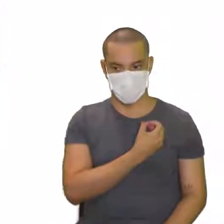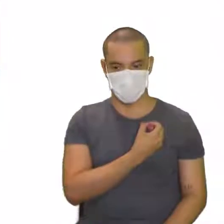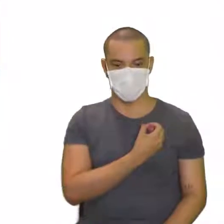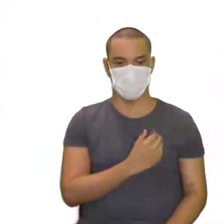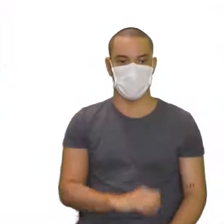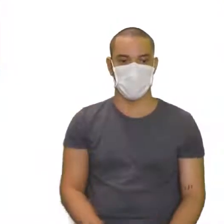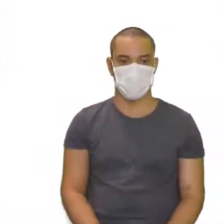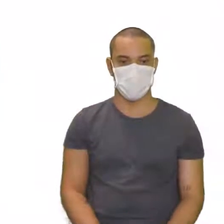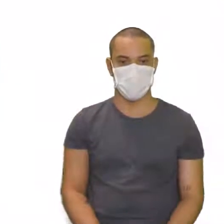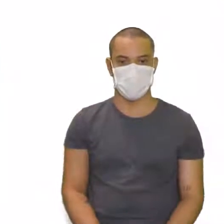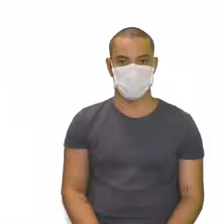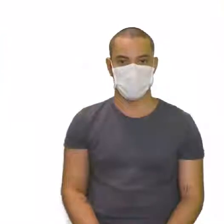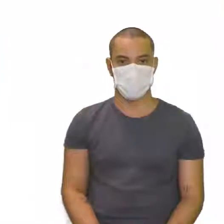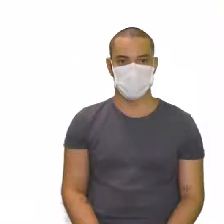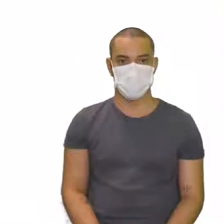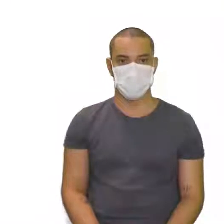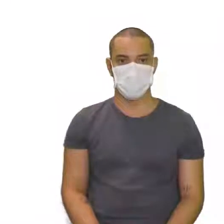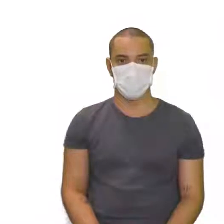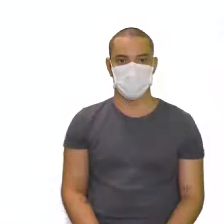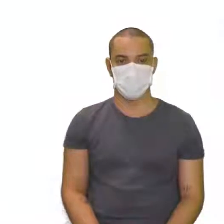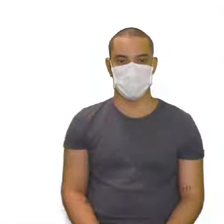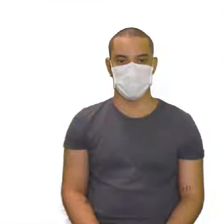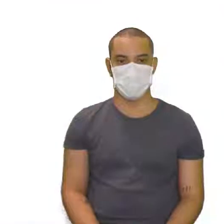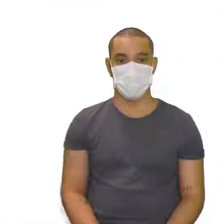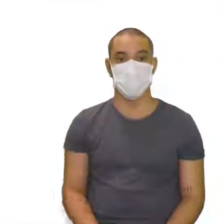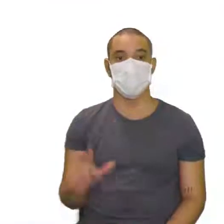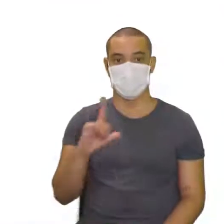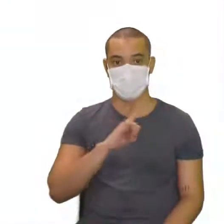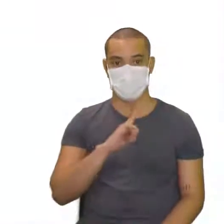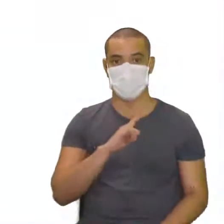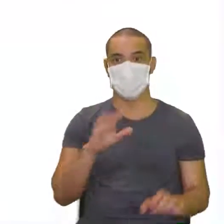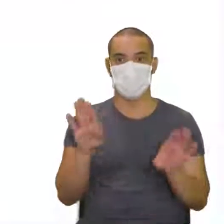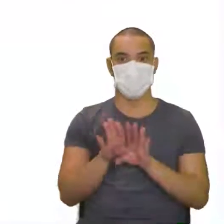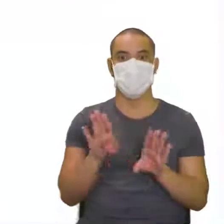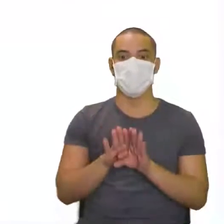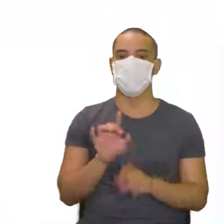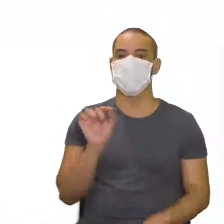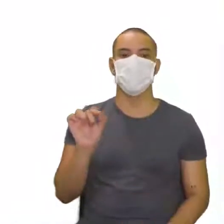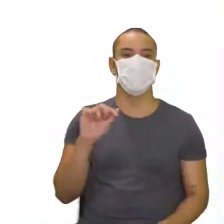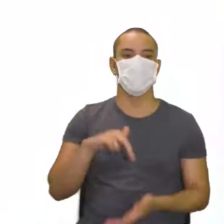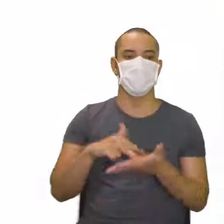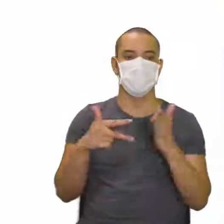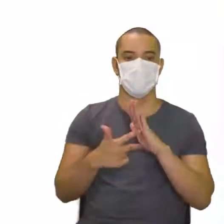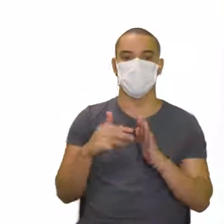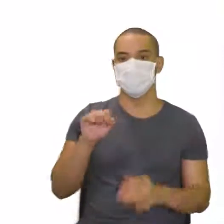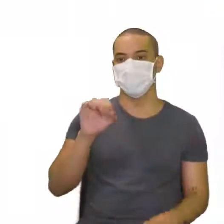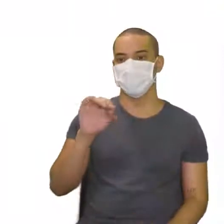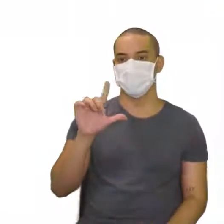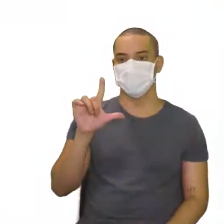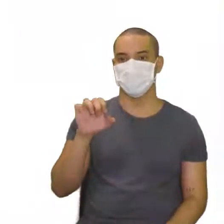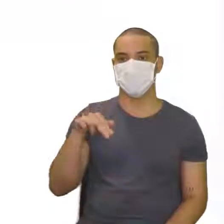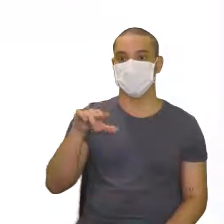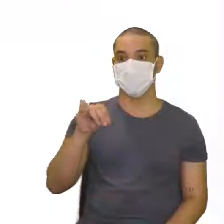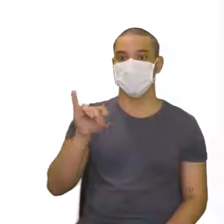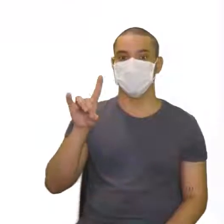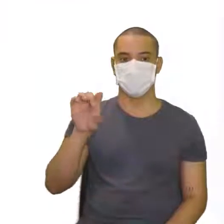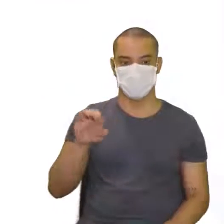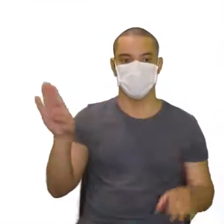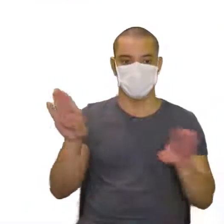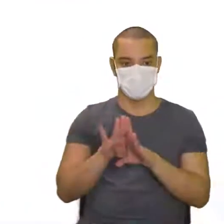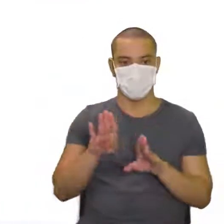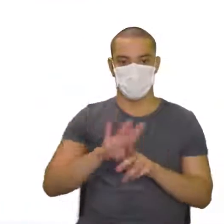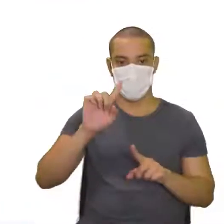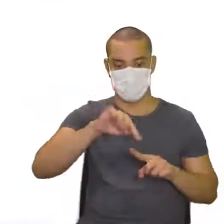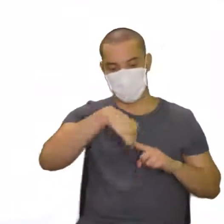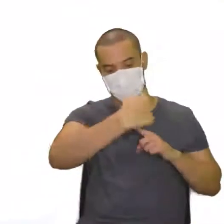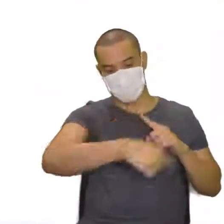ok? Fechado? E aqui nós temos uma solenoide. O que vem a ser uma solenoide, né? Ele também vai ser um enrolamento de